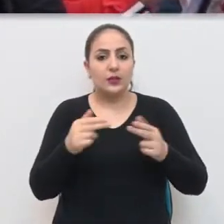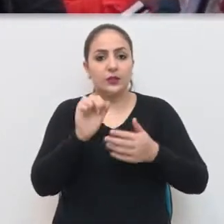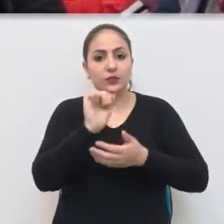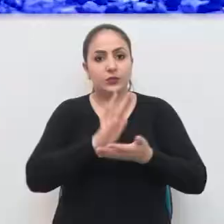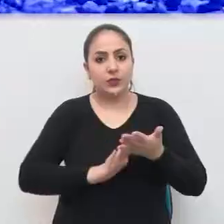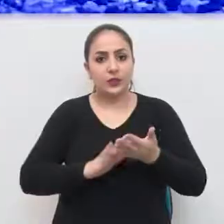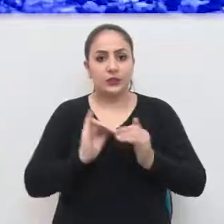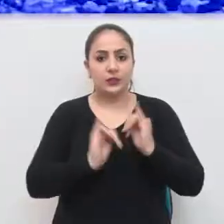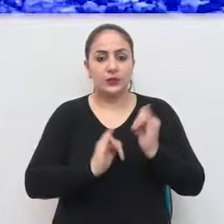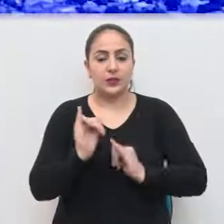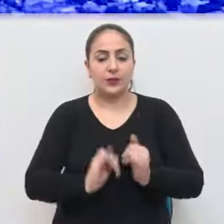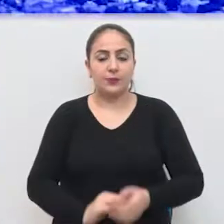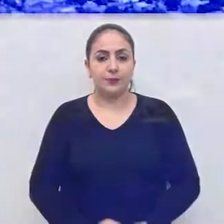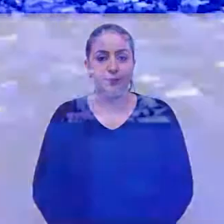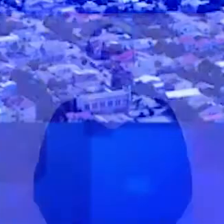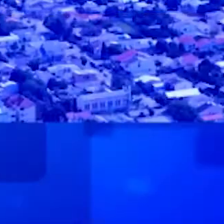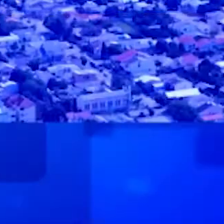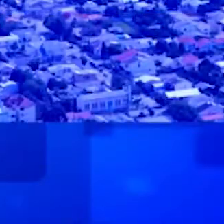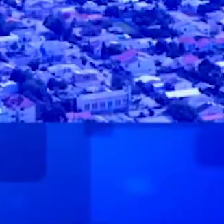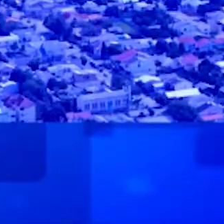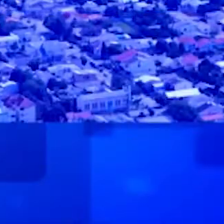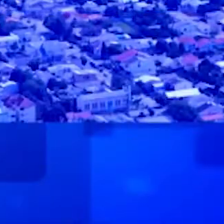de animais.